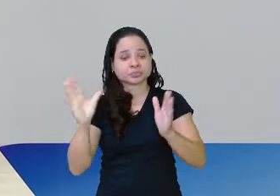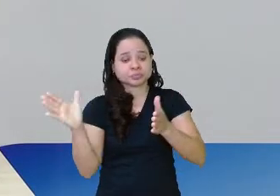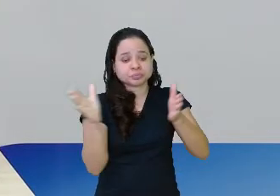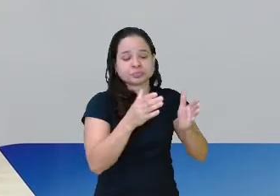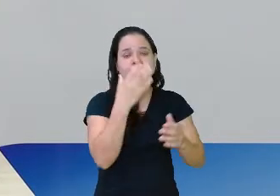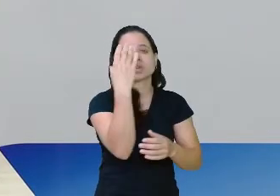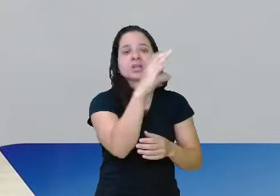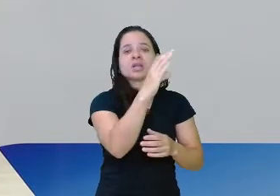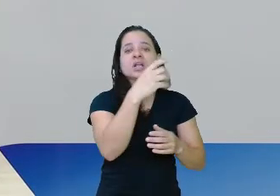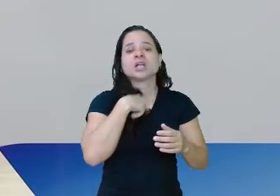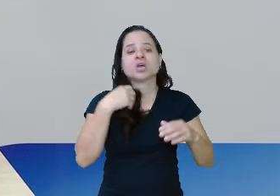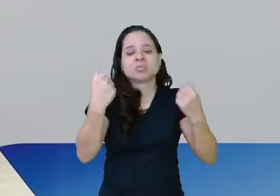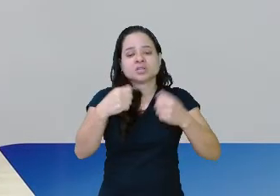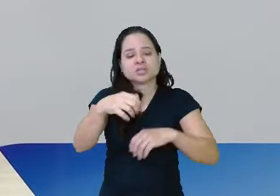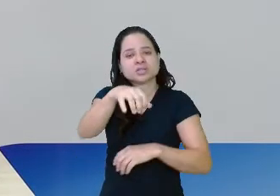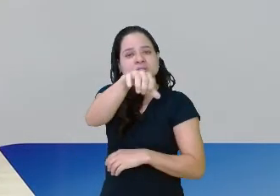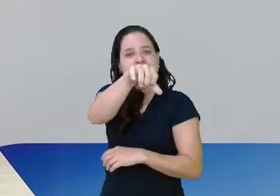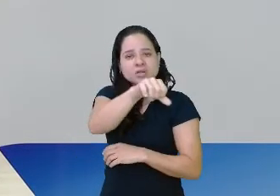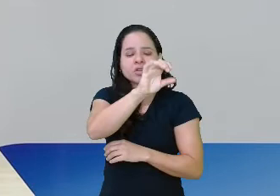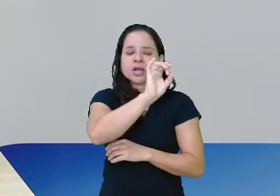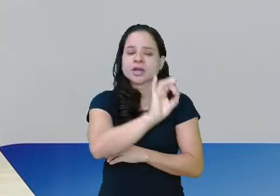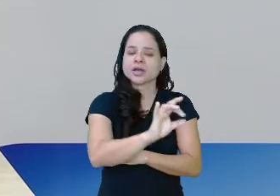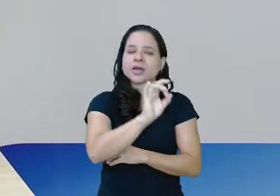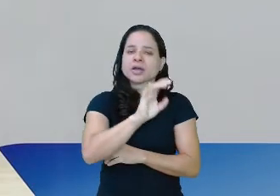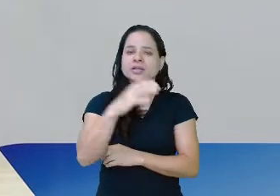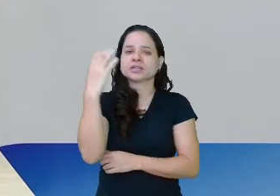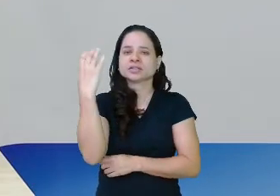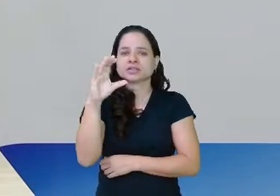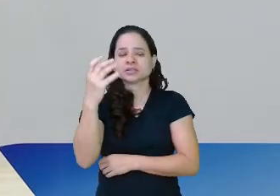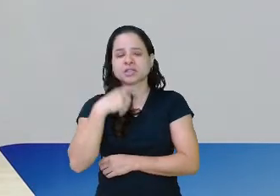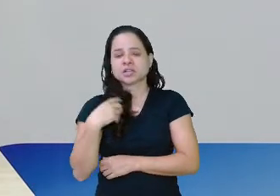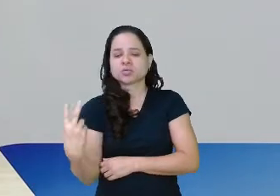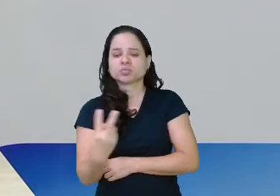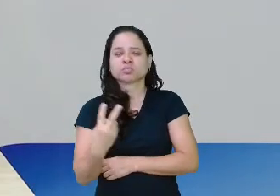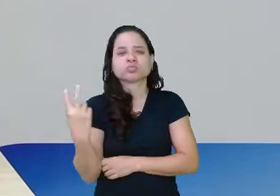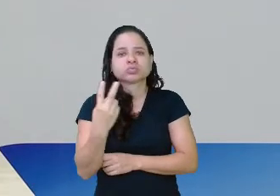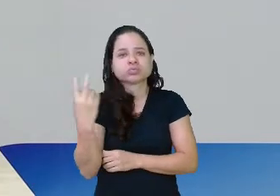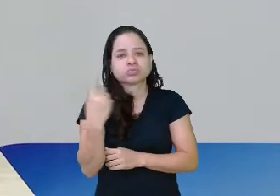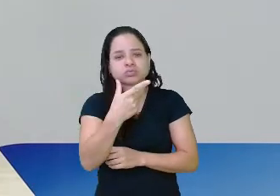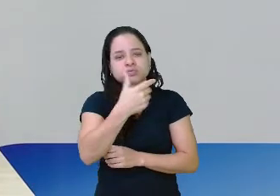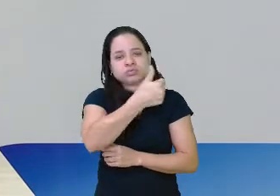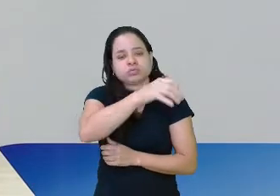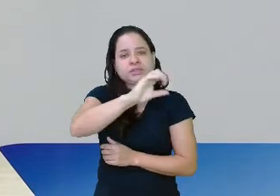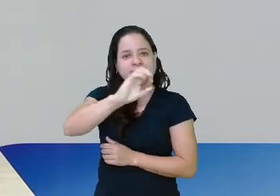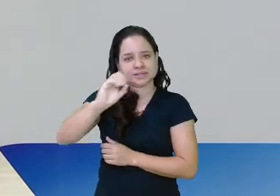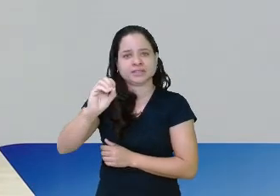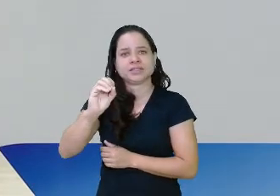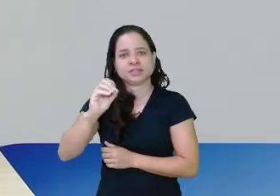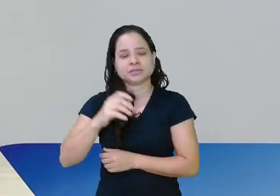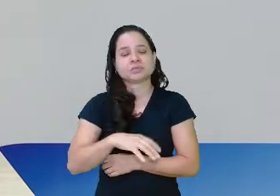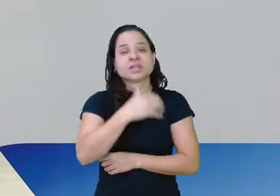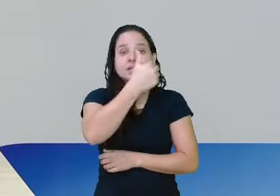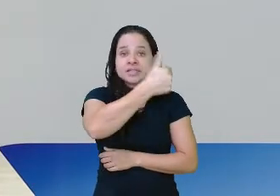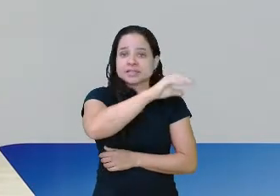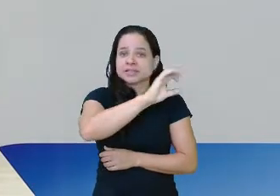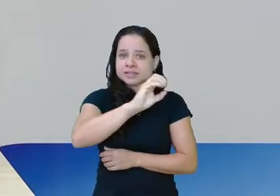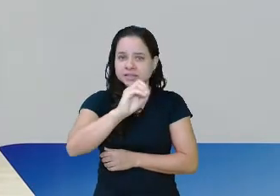eu preciso de 9. Cada centena vale 100. Então,